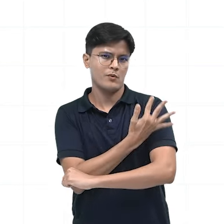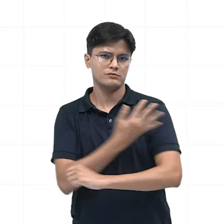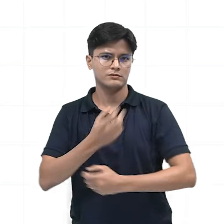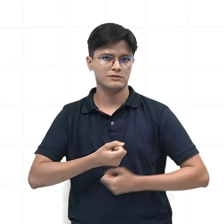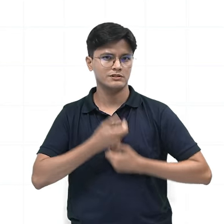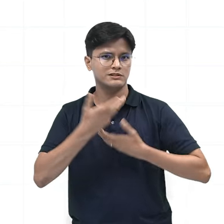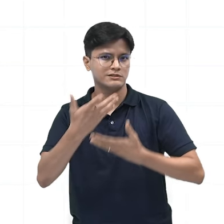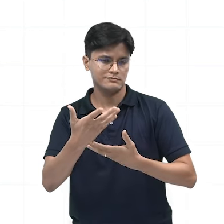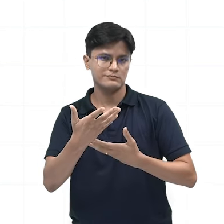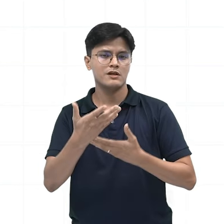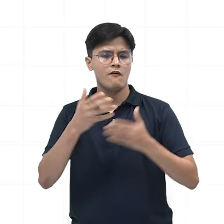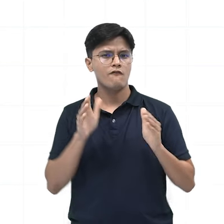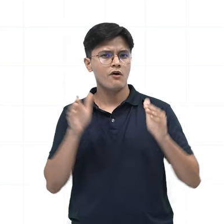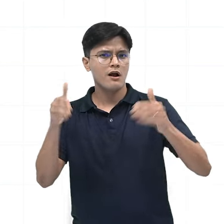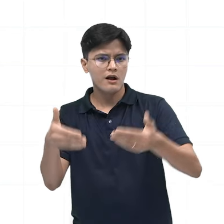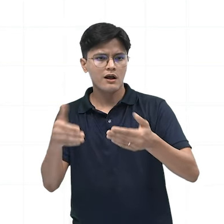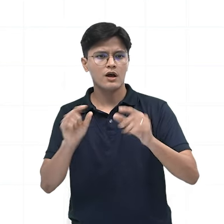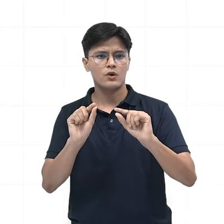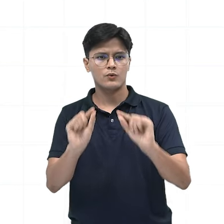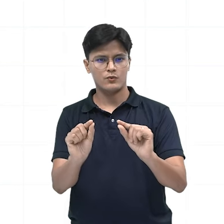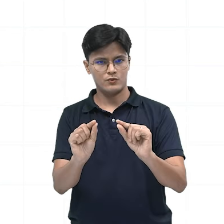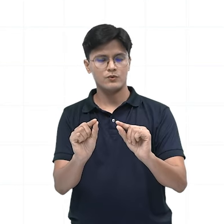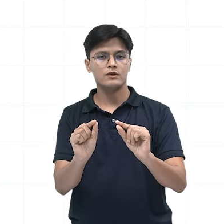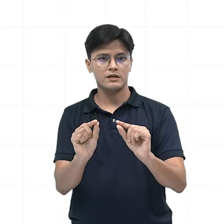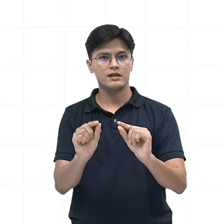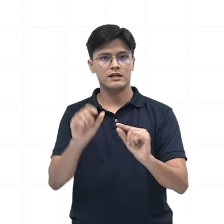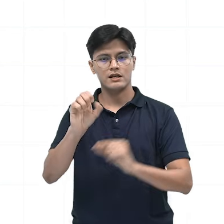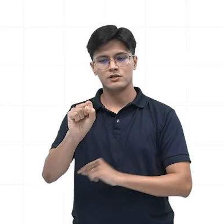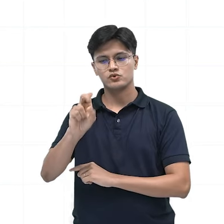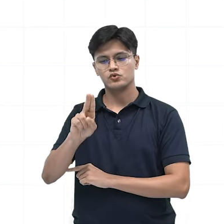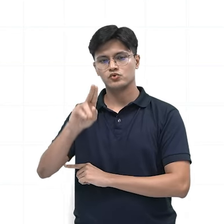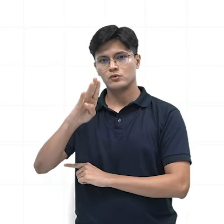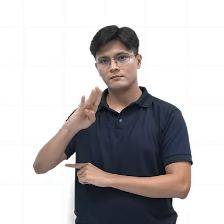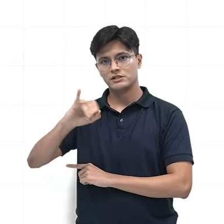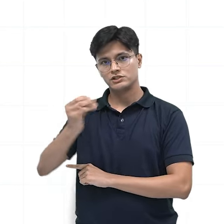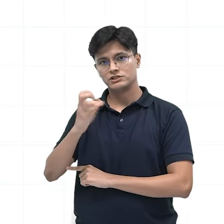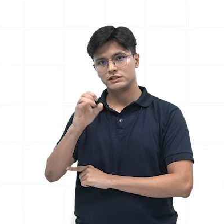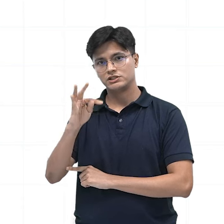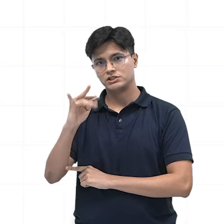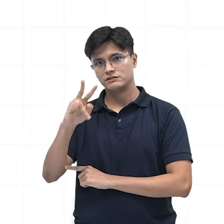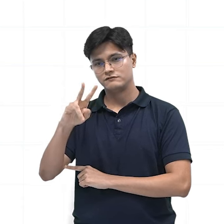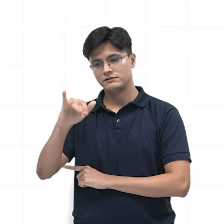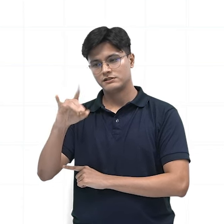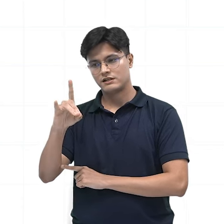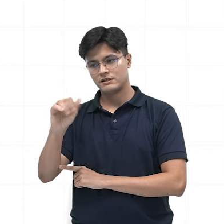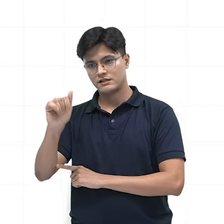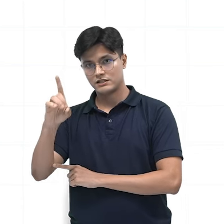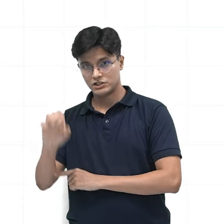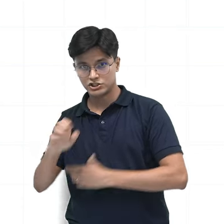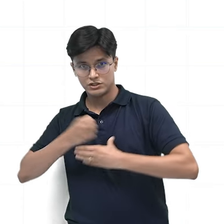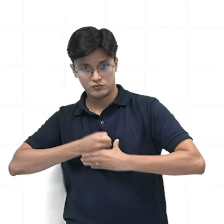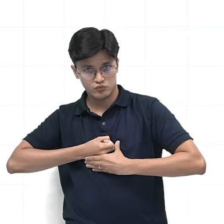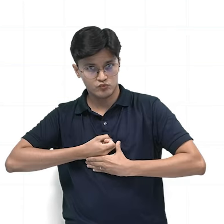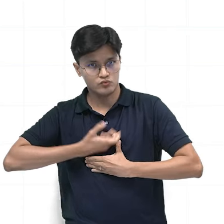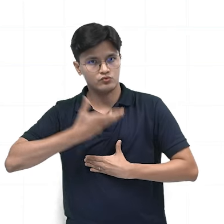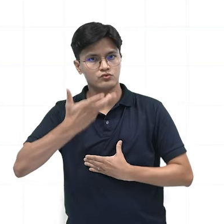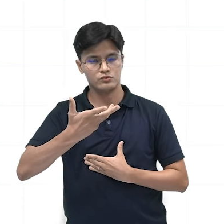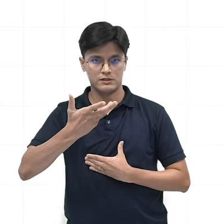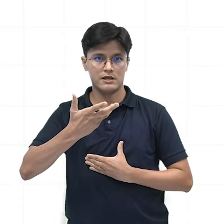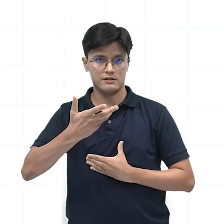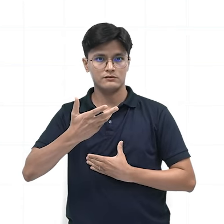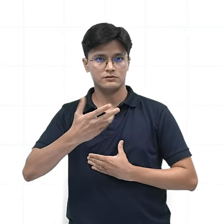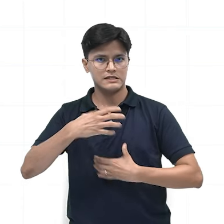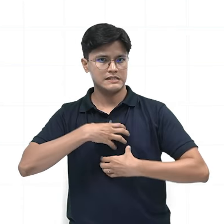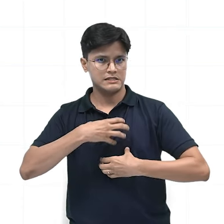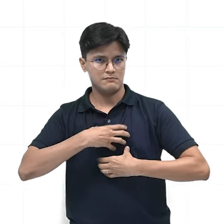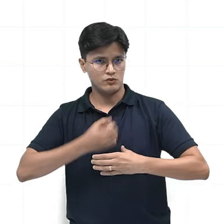é centrado na subjetividade dos sentimentos da alma. Então,